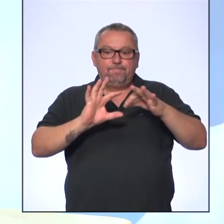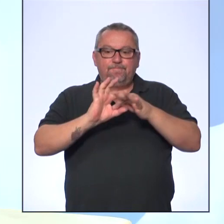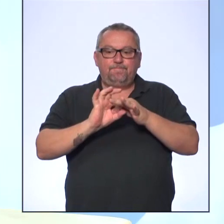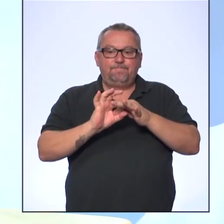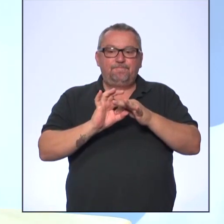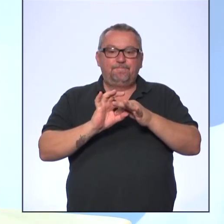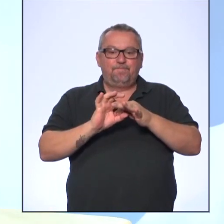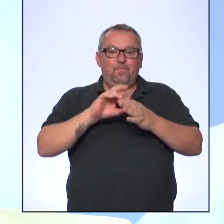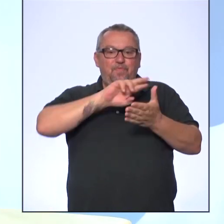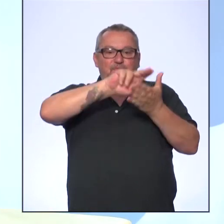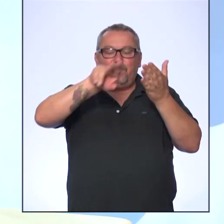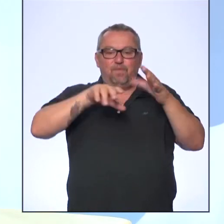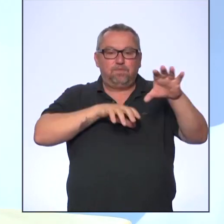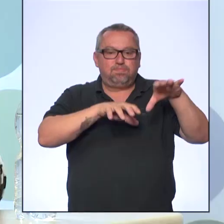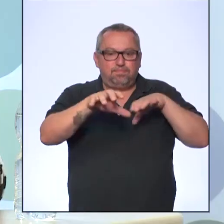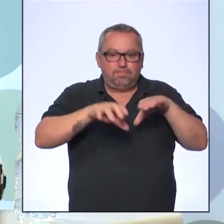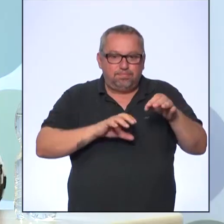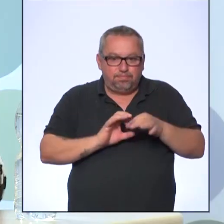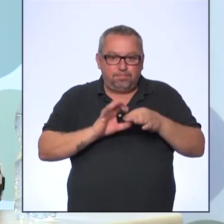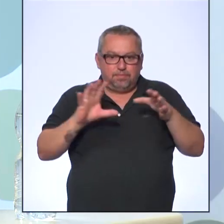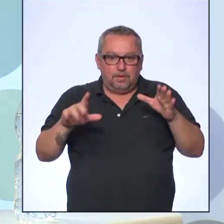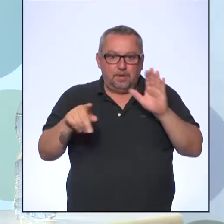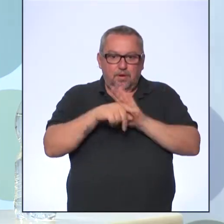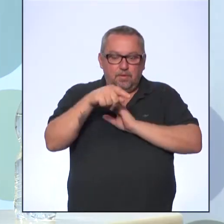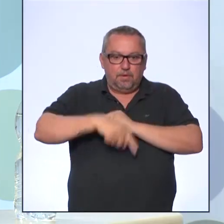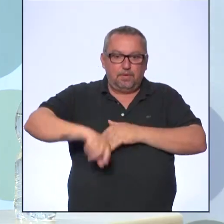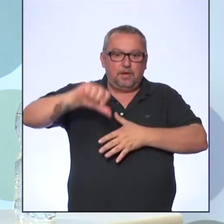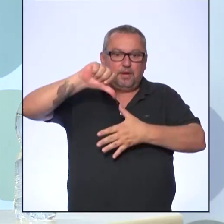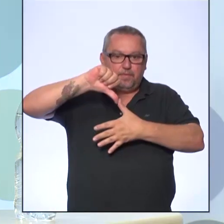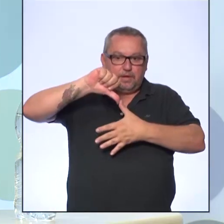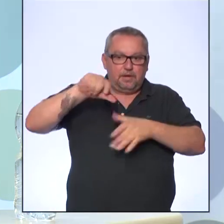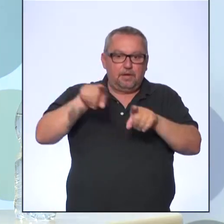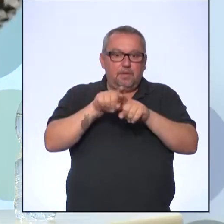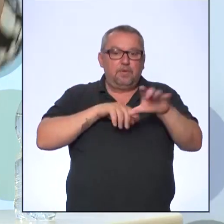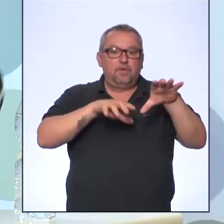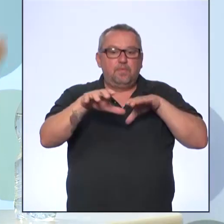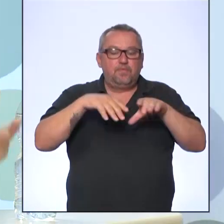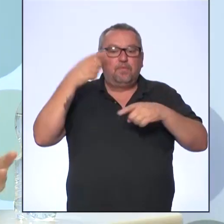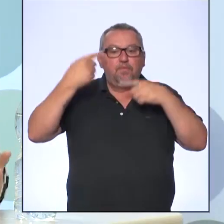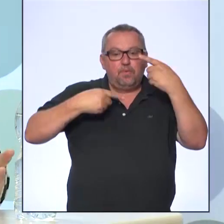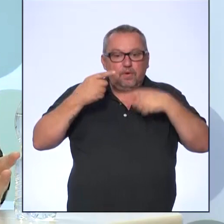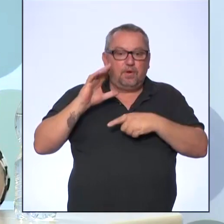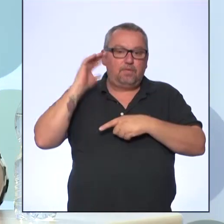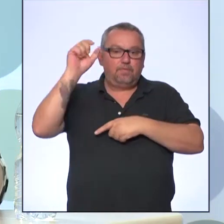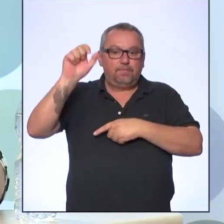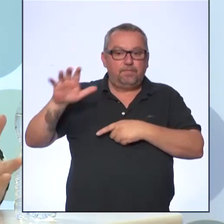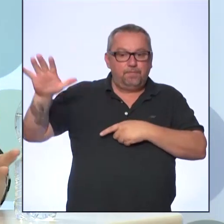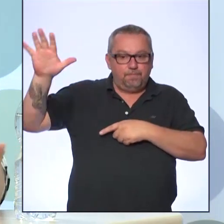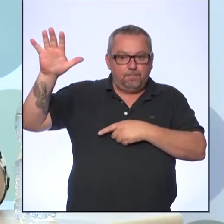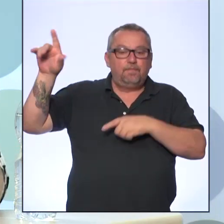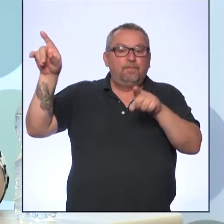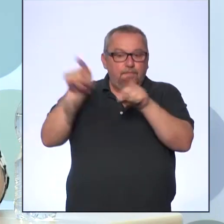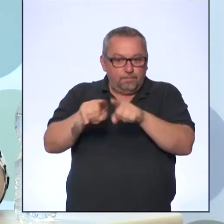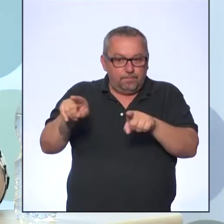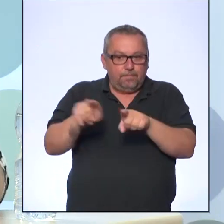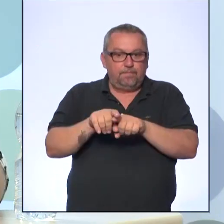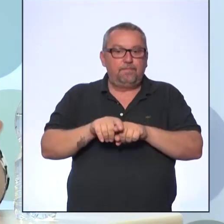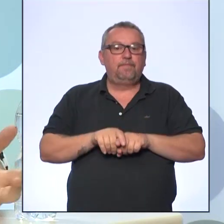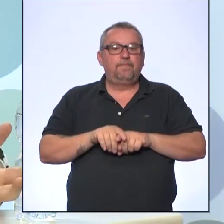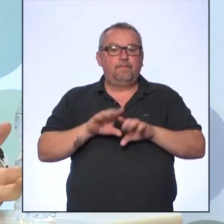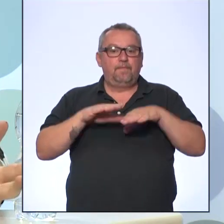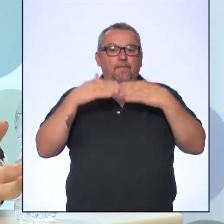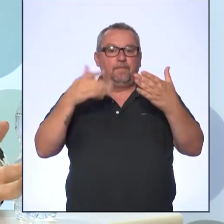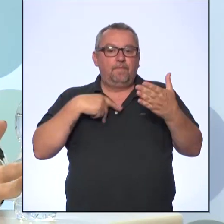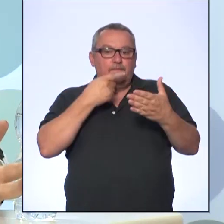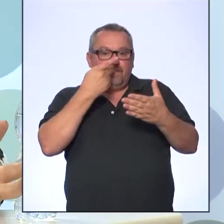ter vários movimentos emancipatórios acontecendo aqui na América e esses movimentos políticos acontecendo na Europa também. E quando a